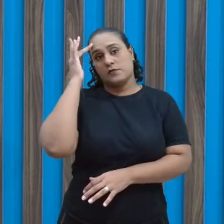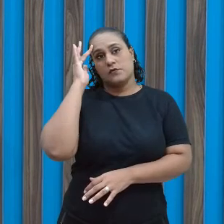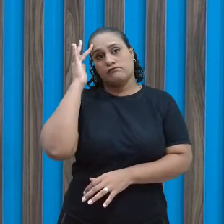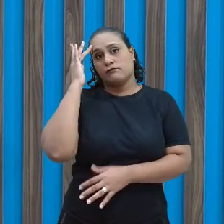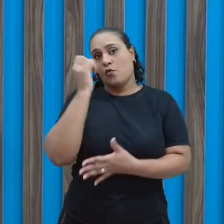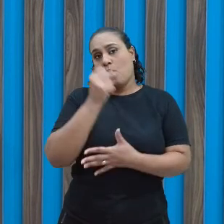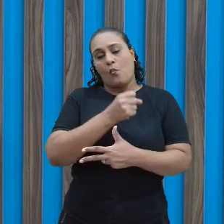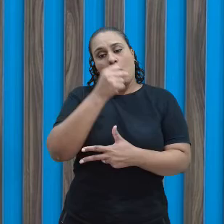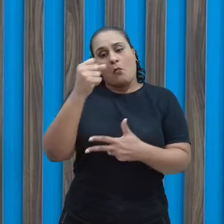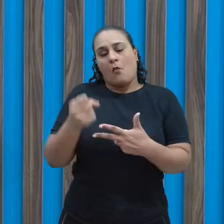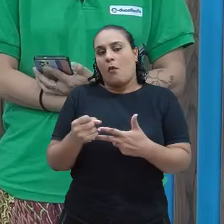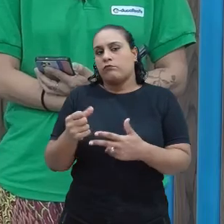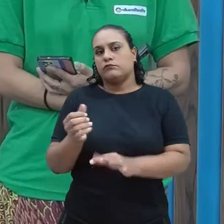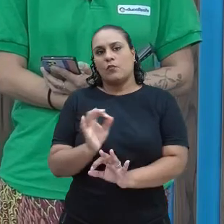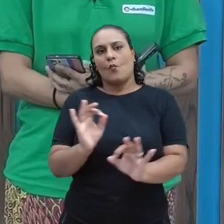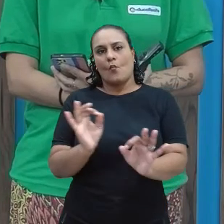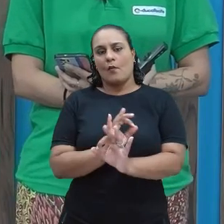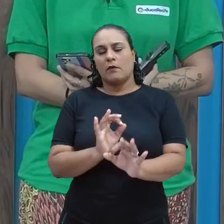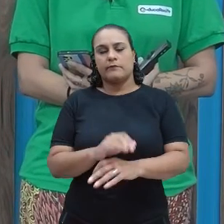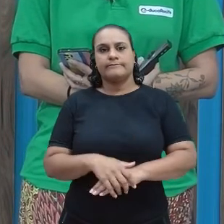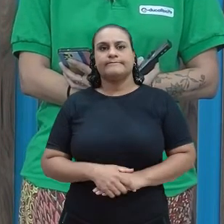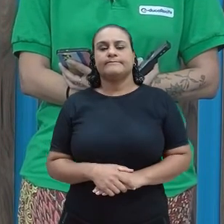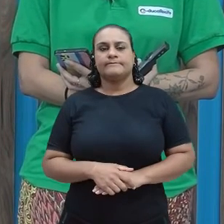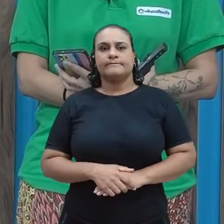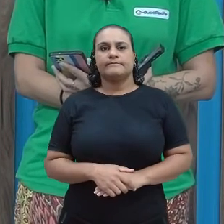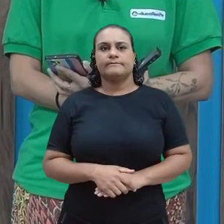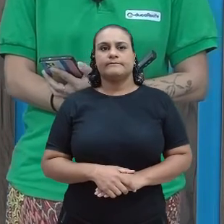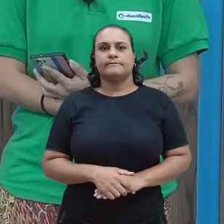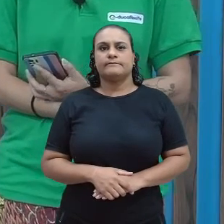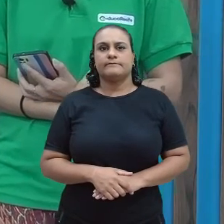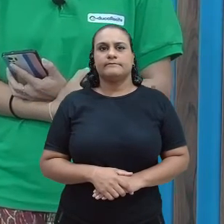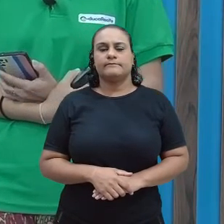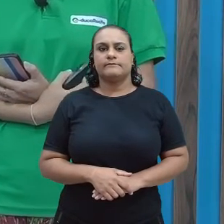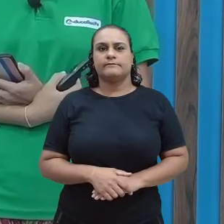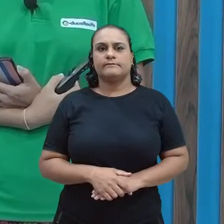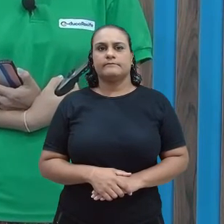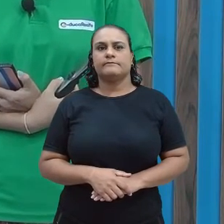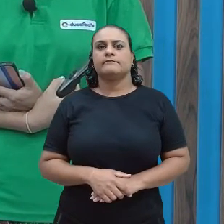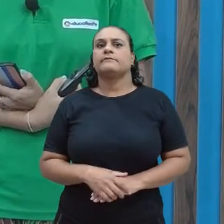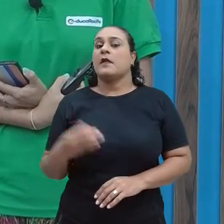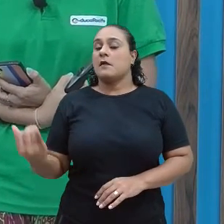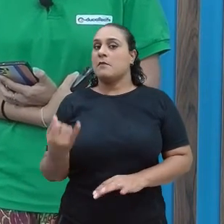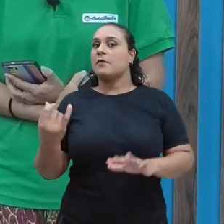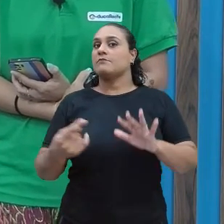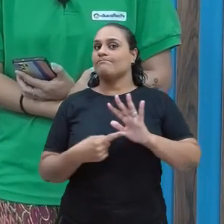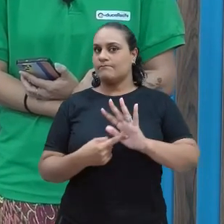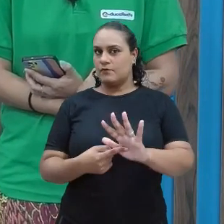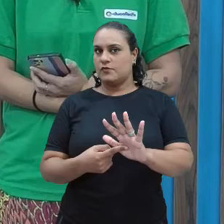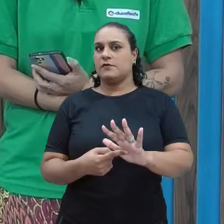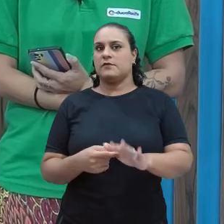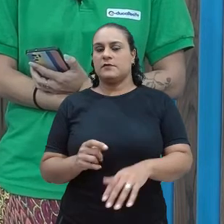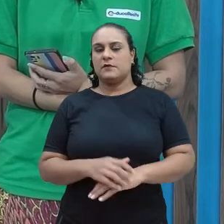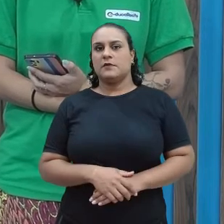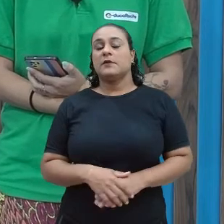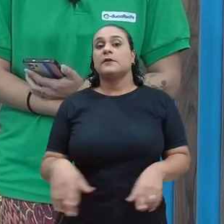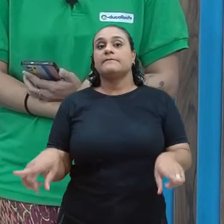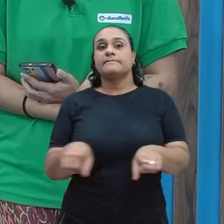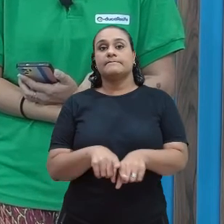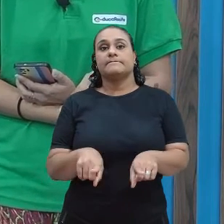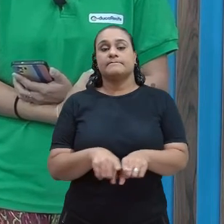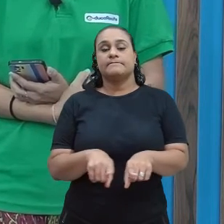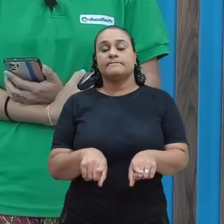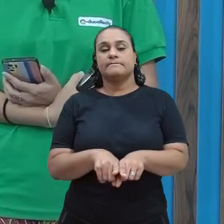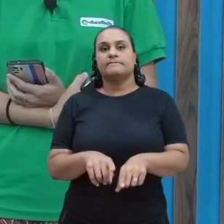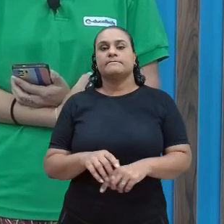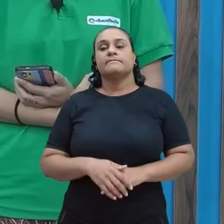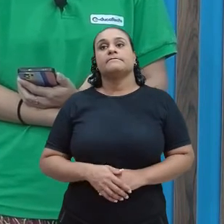público. Pois é, exatamente. É importante que a gente frise isso, né? E também